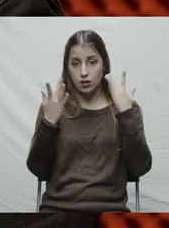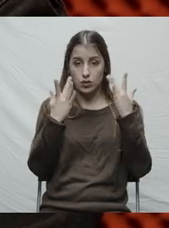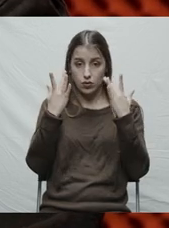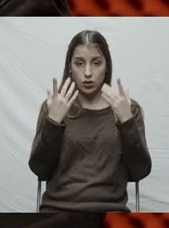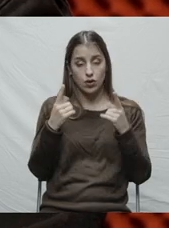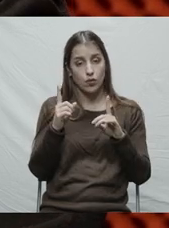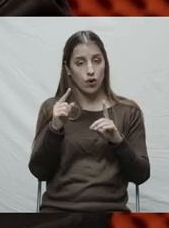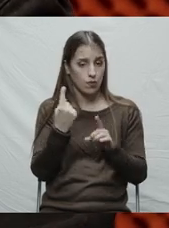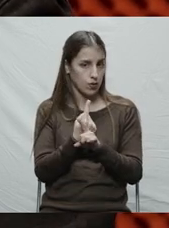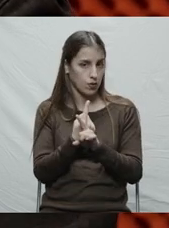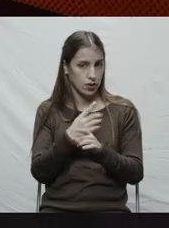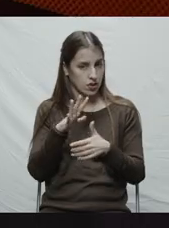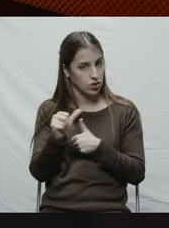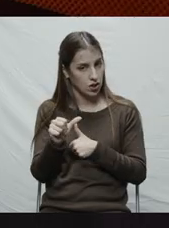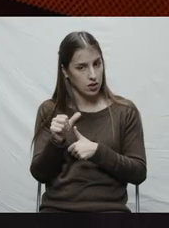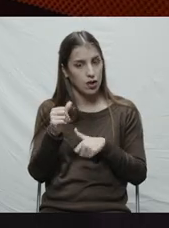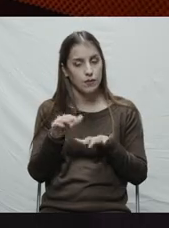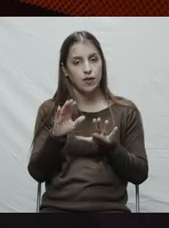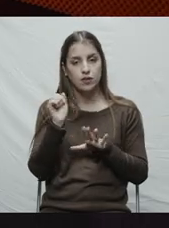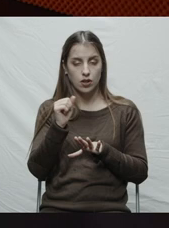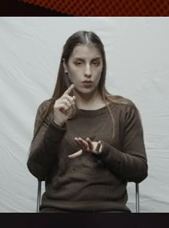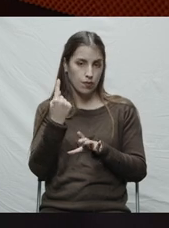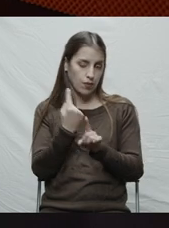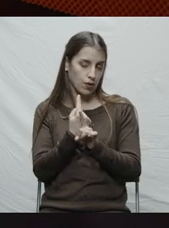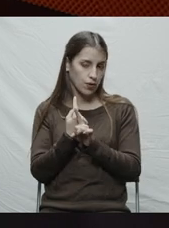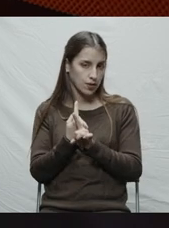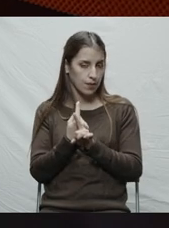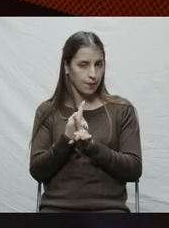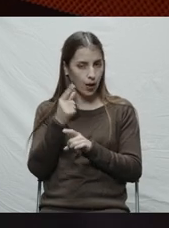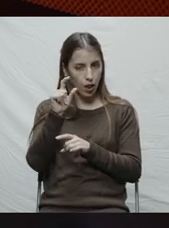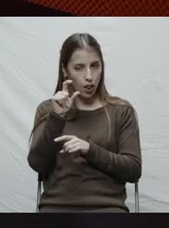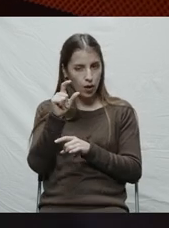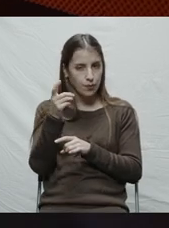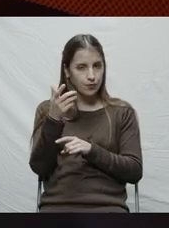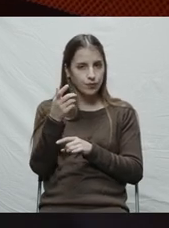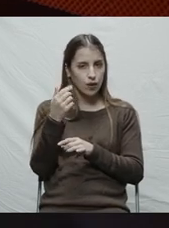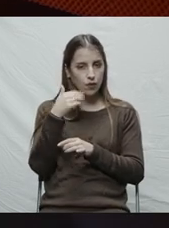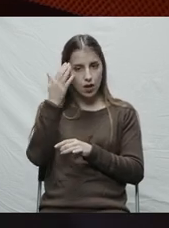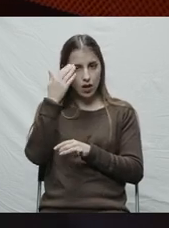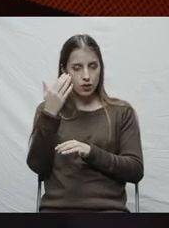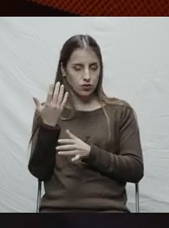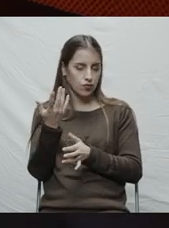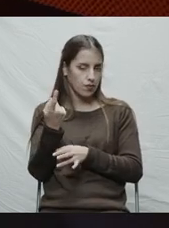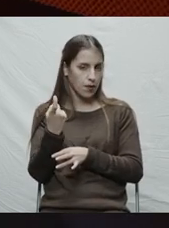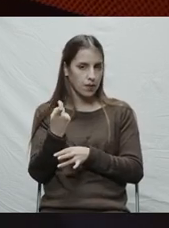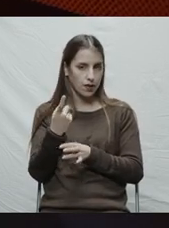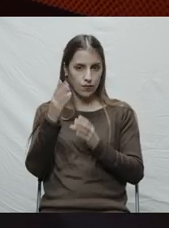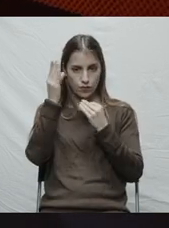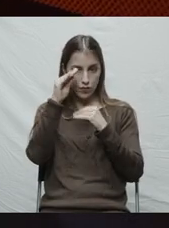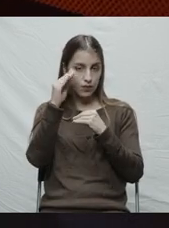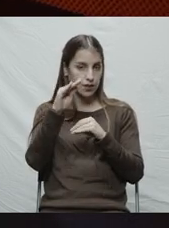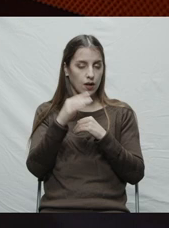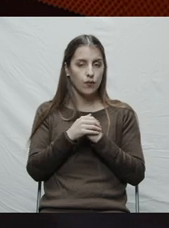coisa Estanque, chata ou sim. uma coisa pequenina. Acho que há muita falta disso e há muita falta de formação